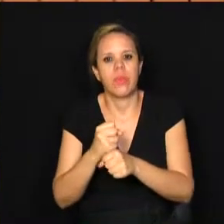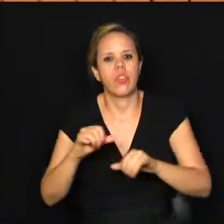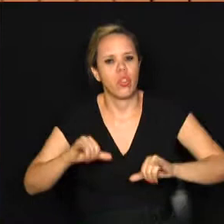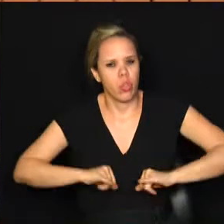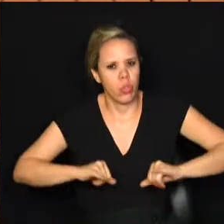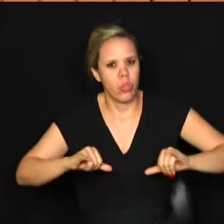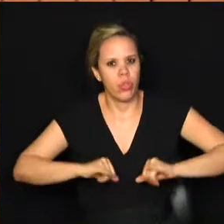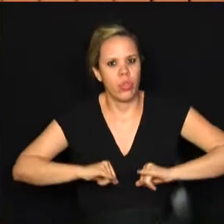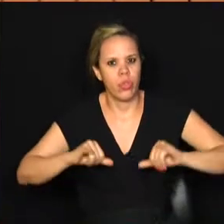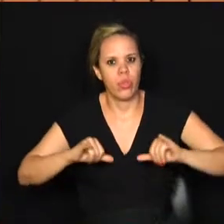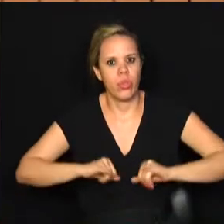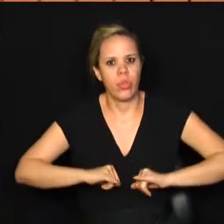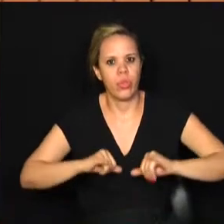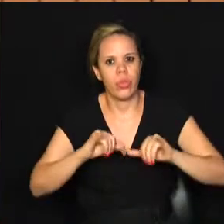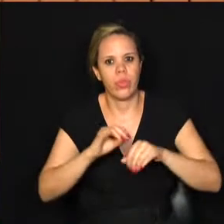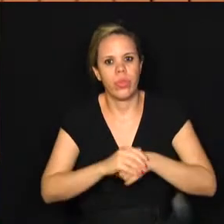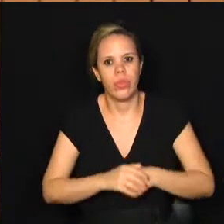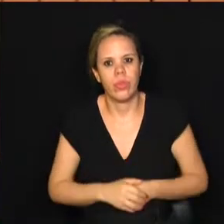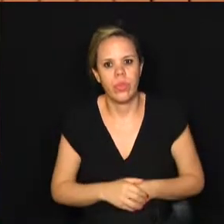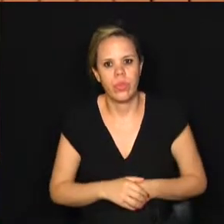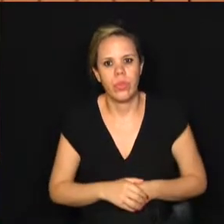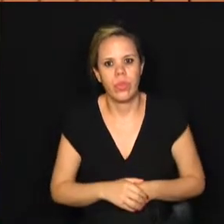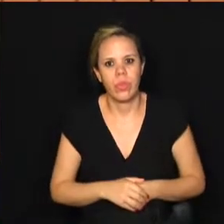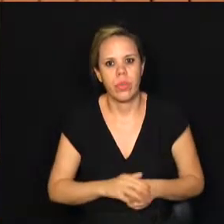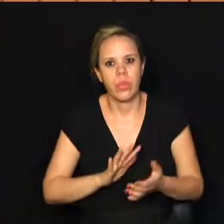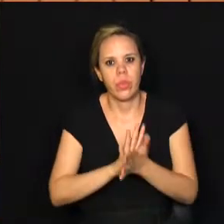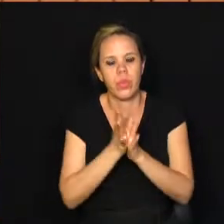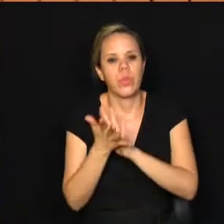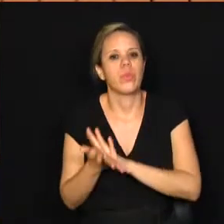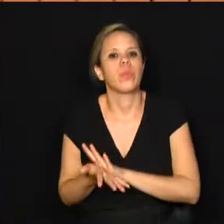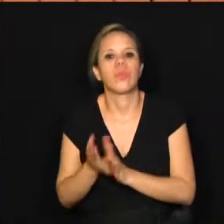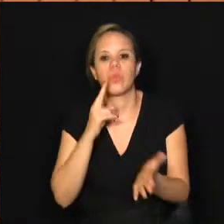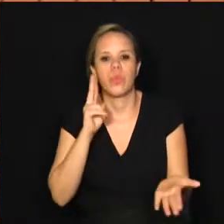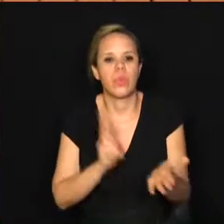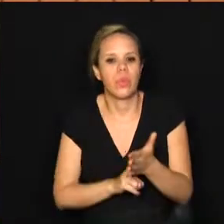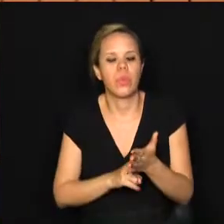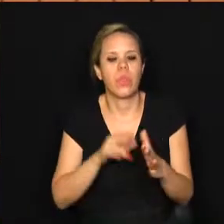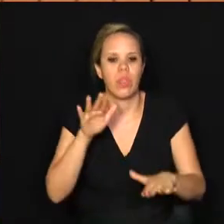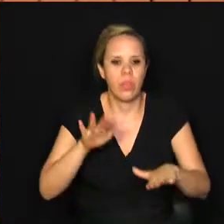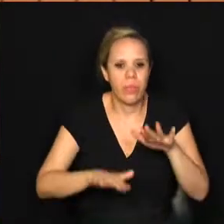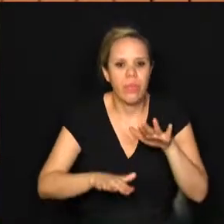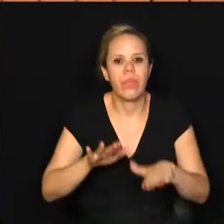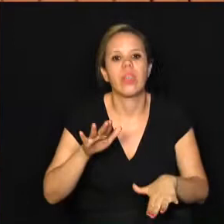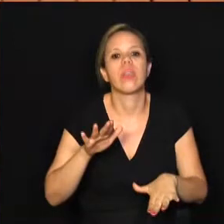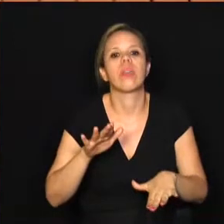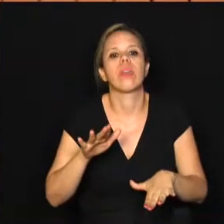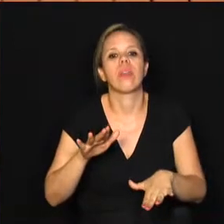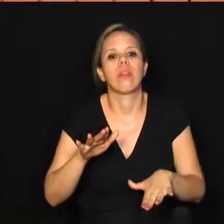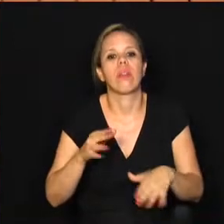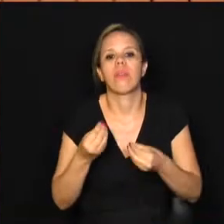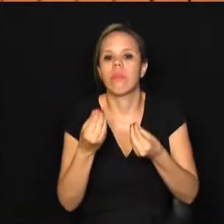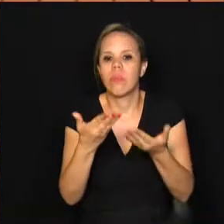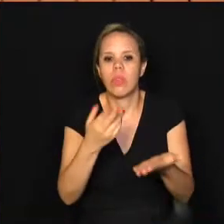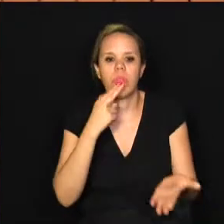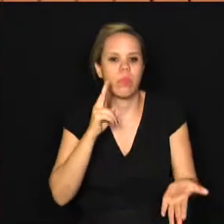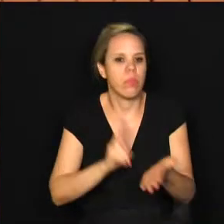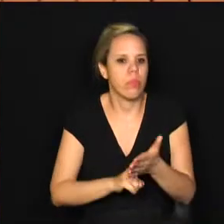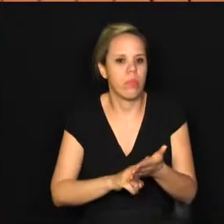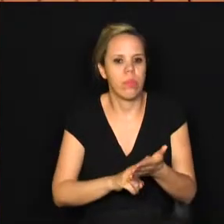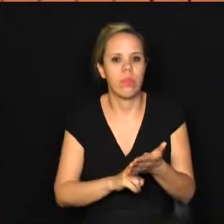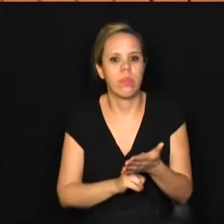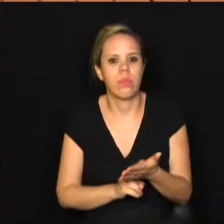sofrendo com a indiferença do Correio. O Correio, muitas vezes, não entrega